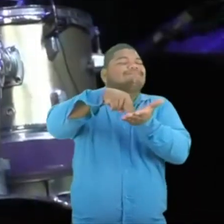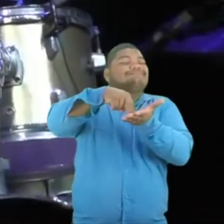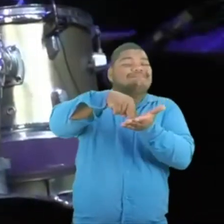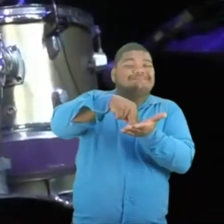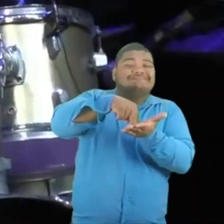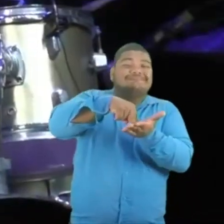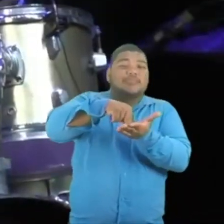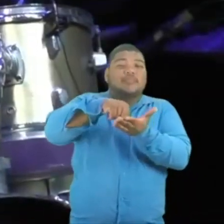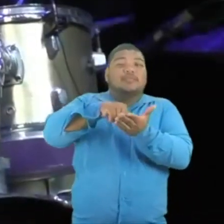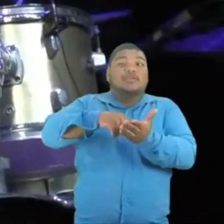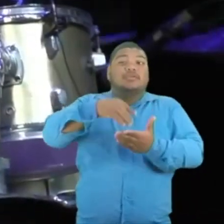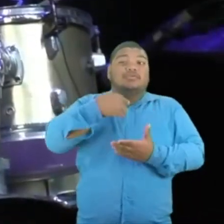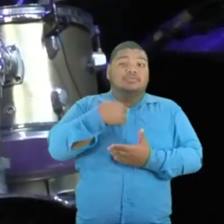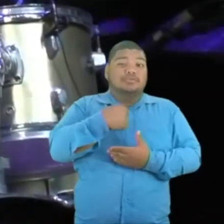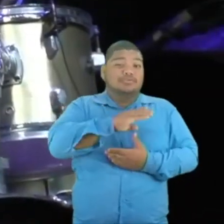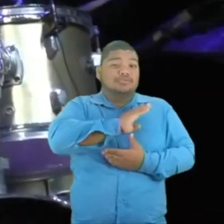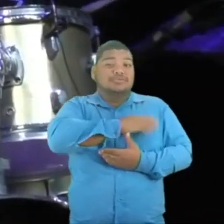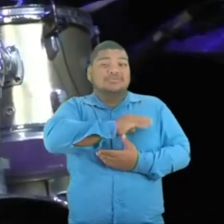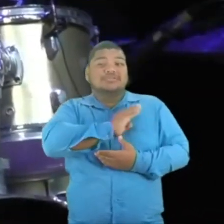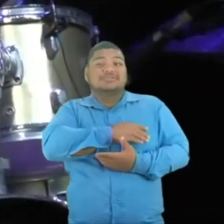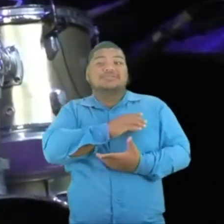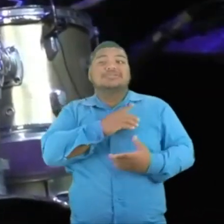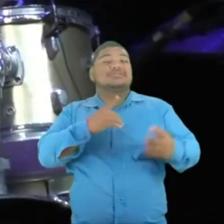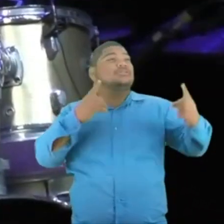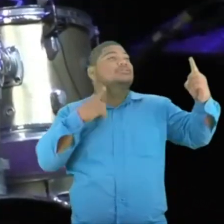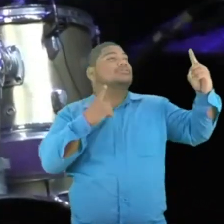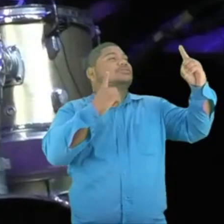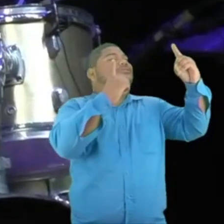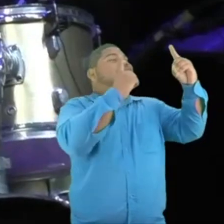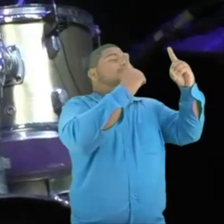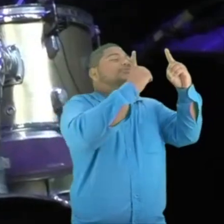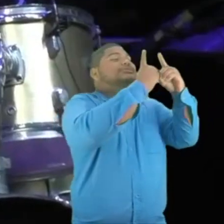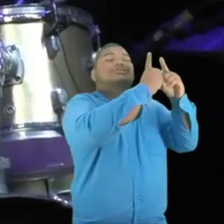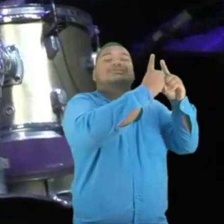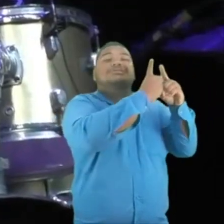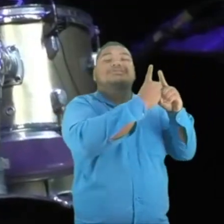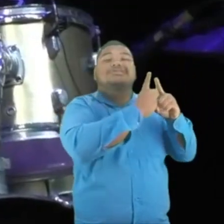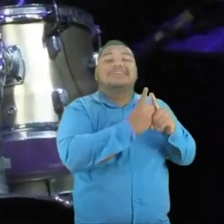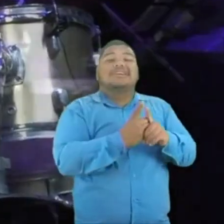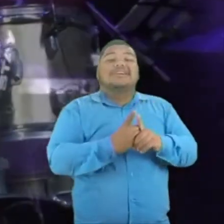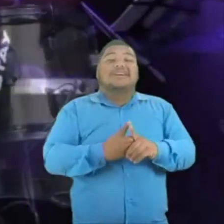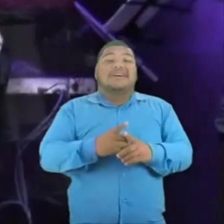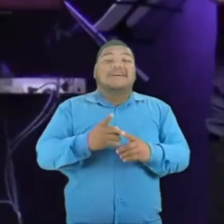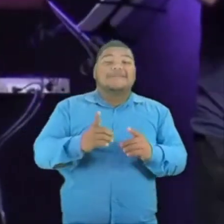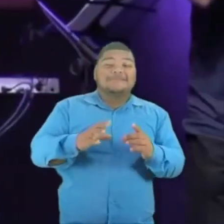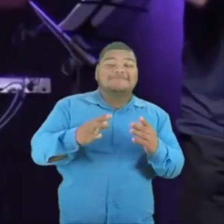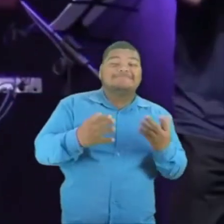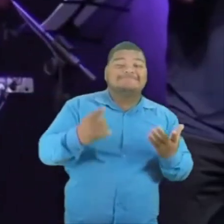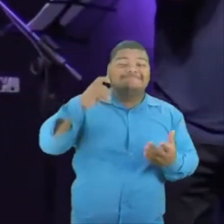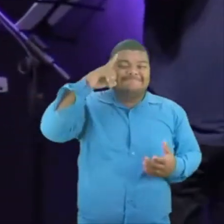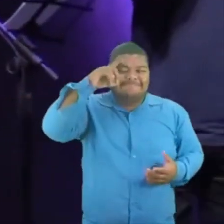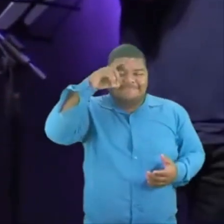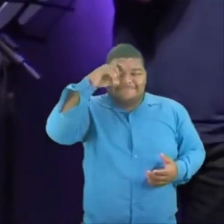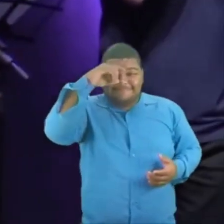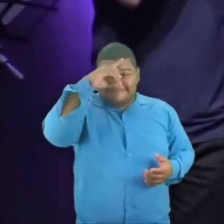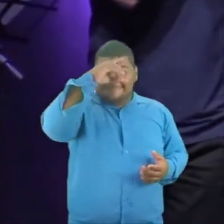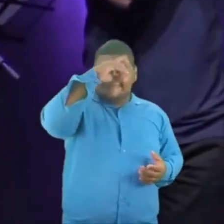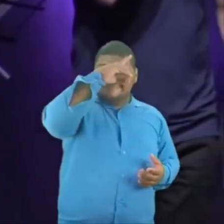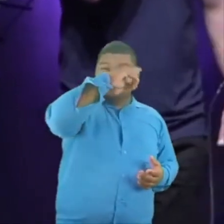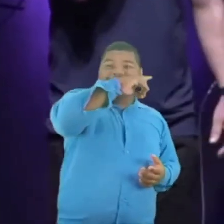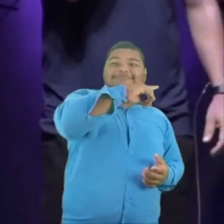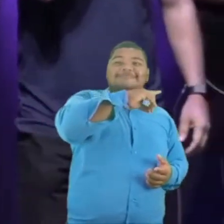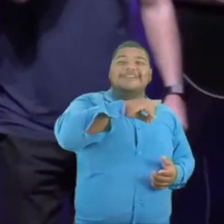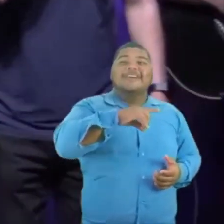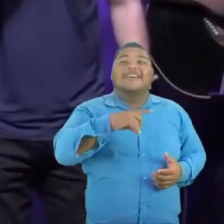firmado em Ti, e o meu coração está ligado ao Teu. Cante ao Senhor. Ainda que as